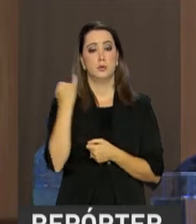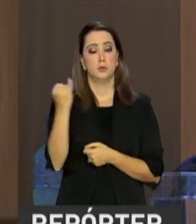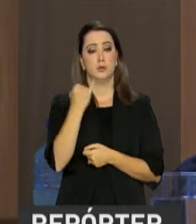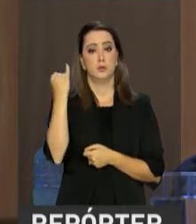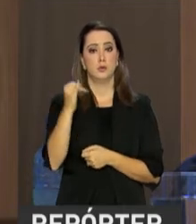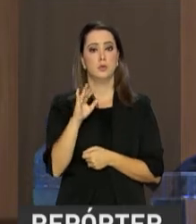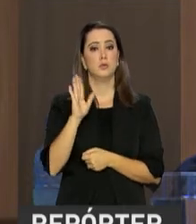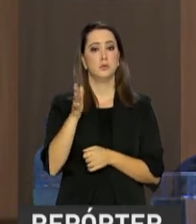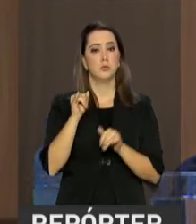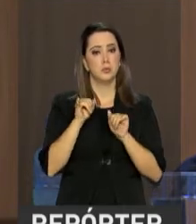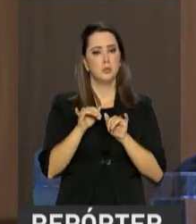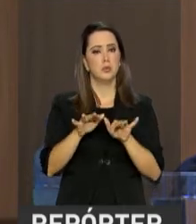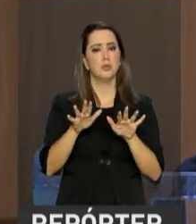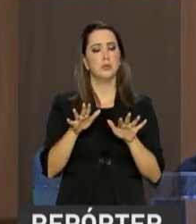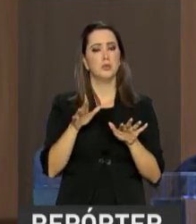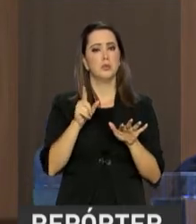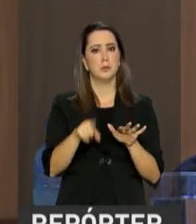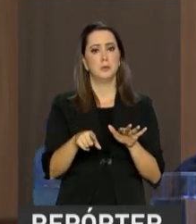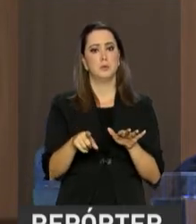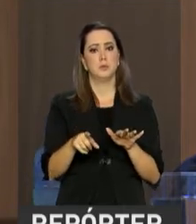já disseminada